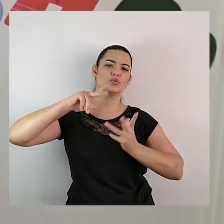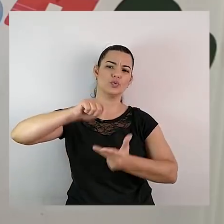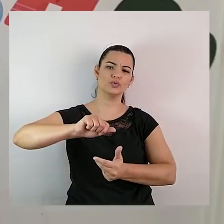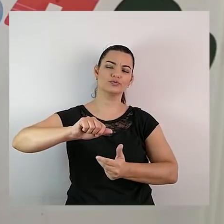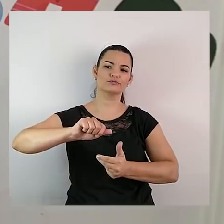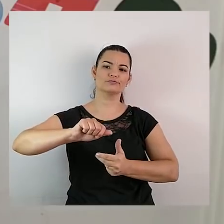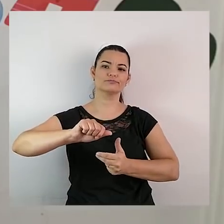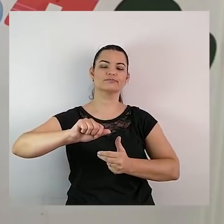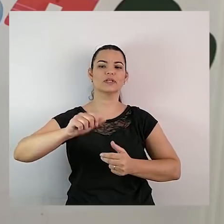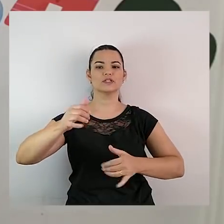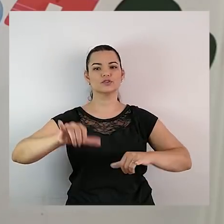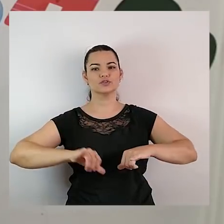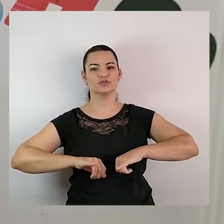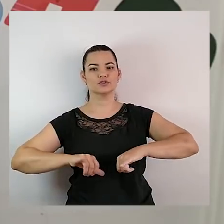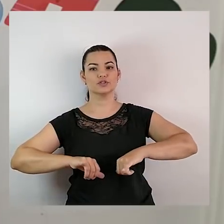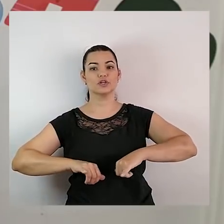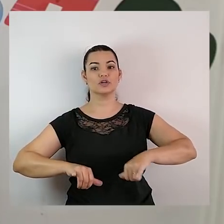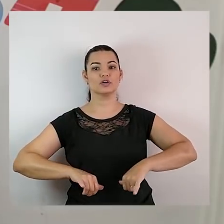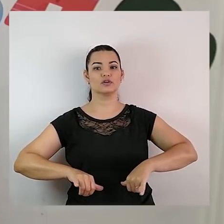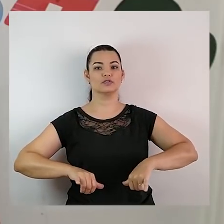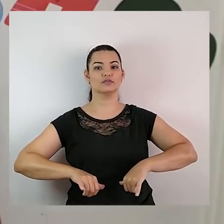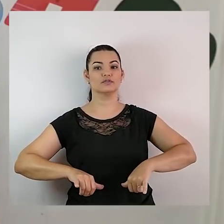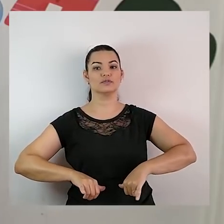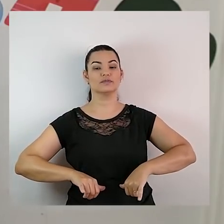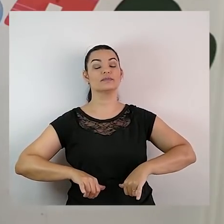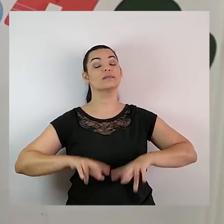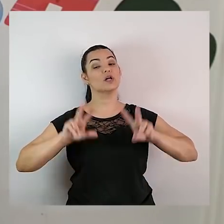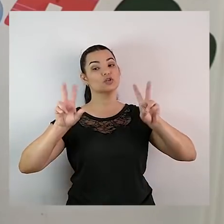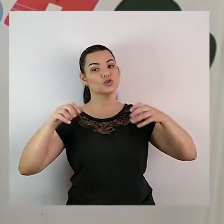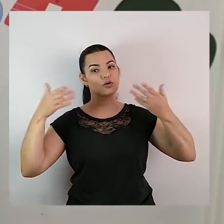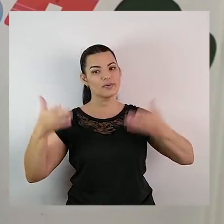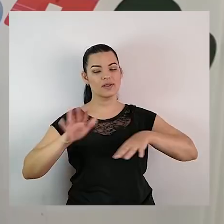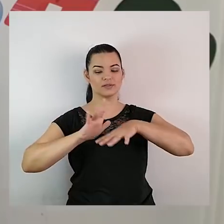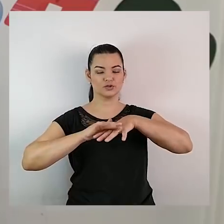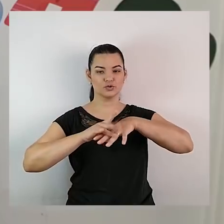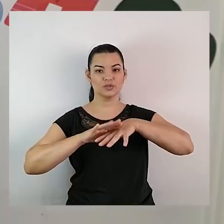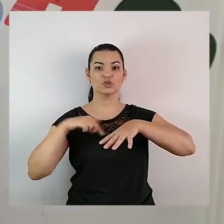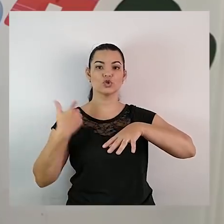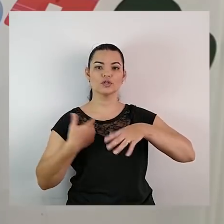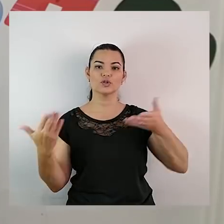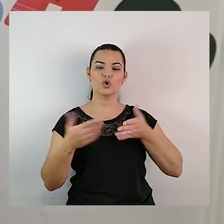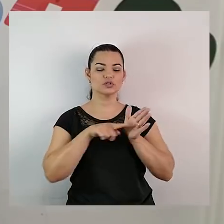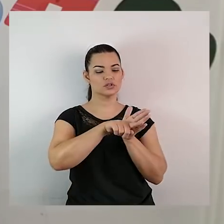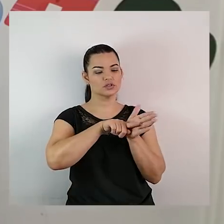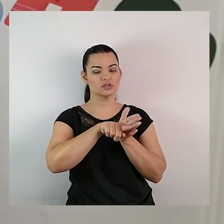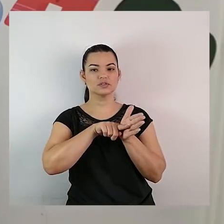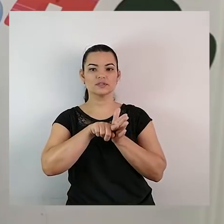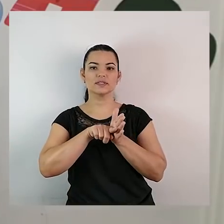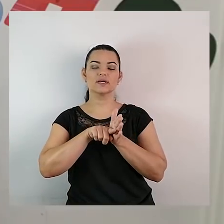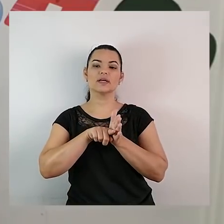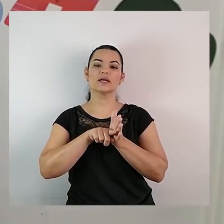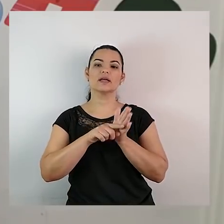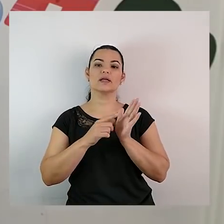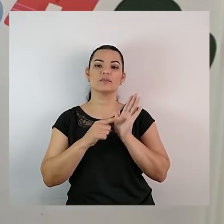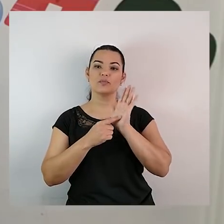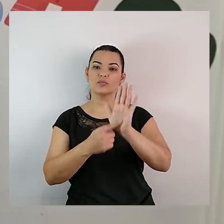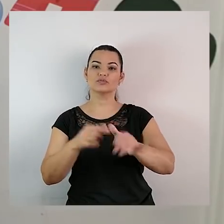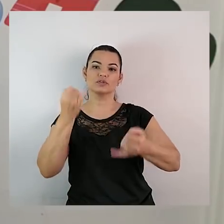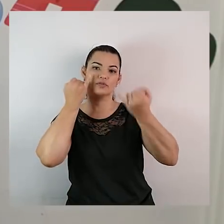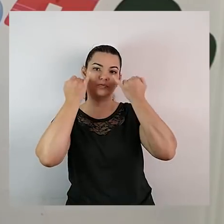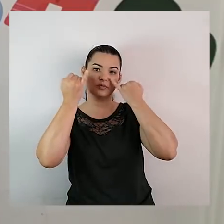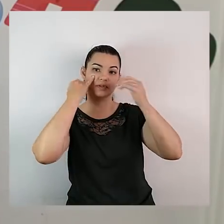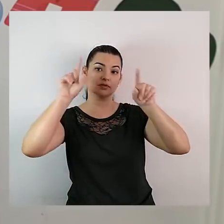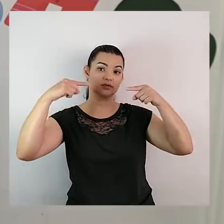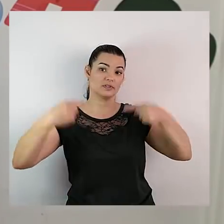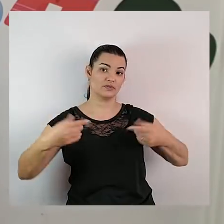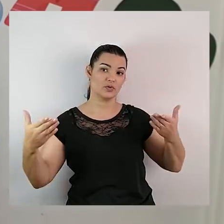as doenças que nós vamos investigar e trazer aí as informações para o nosso desafio